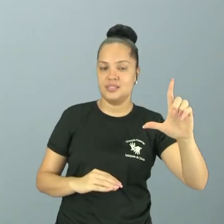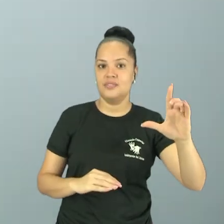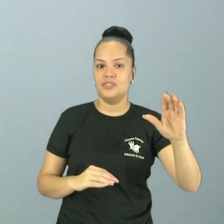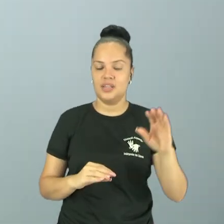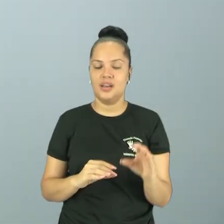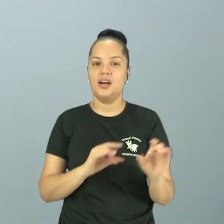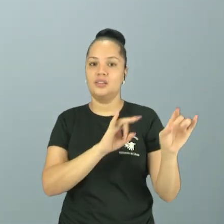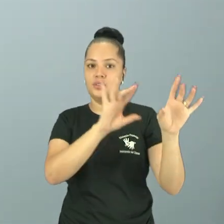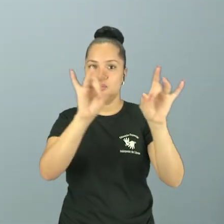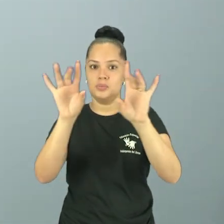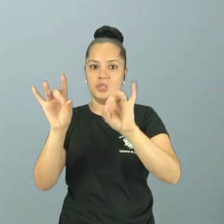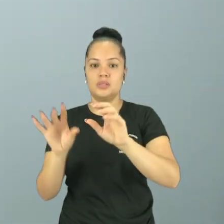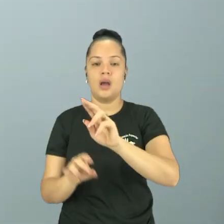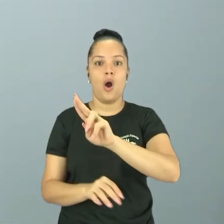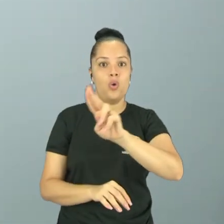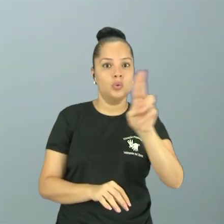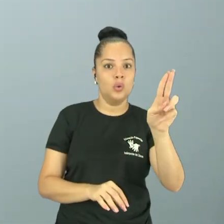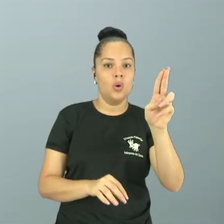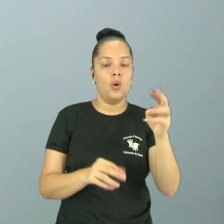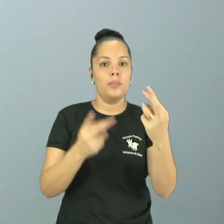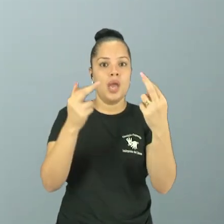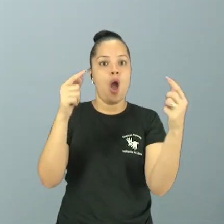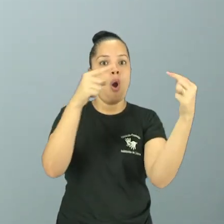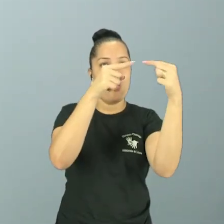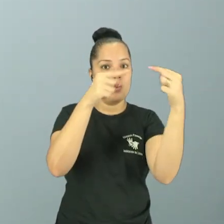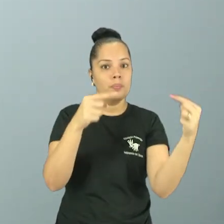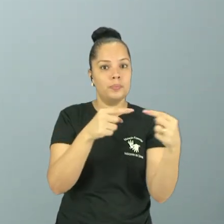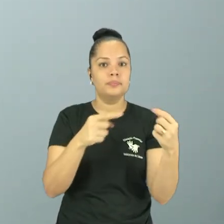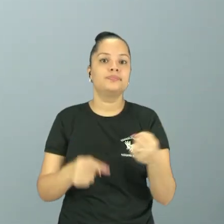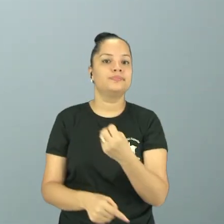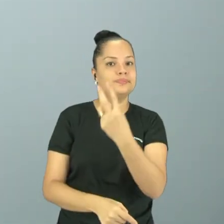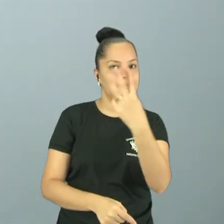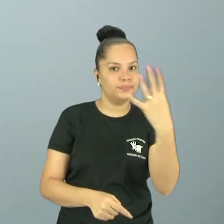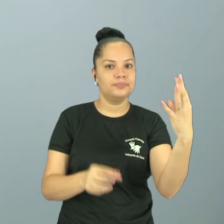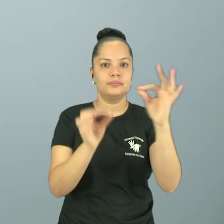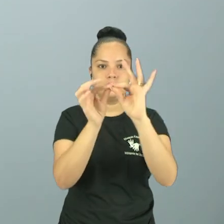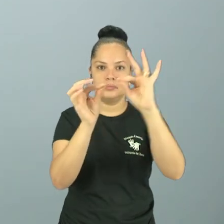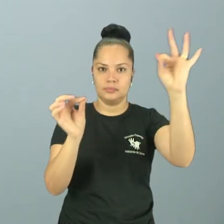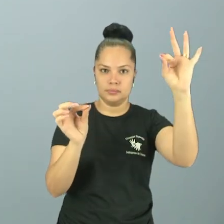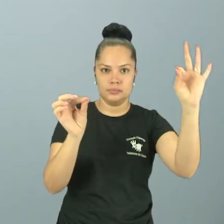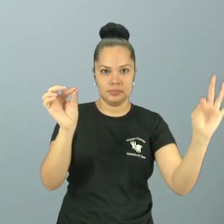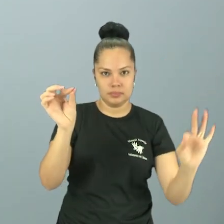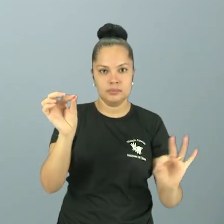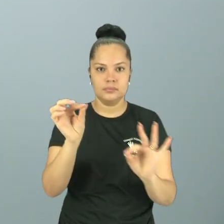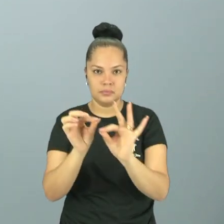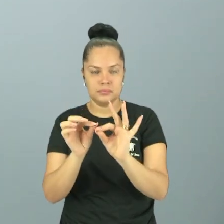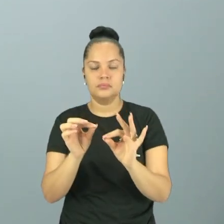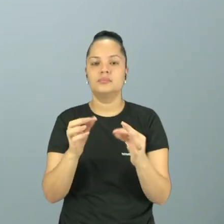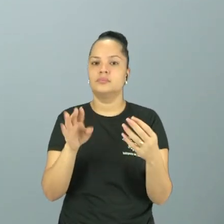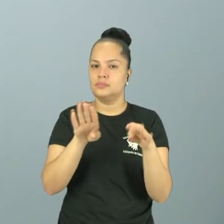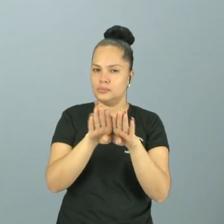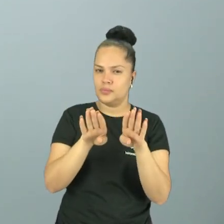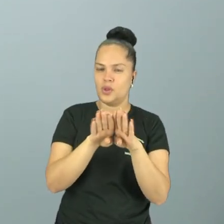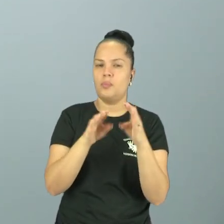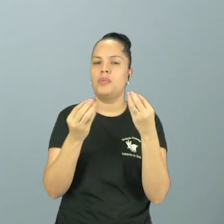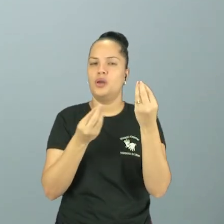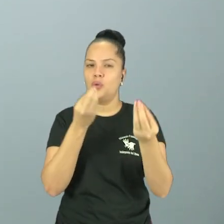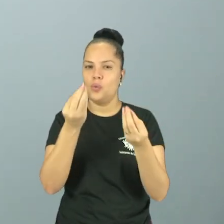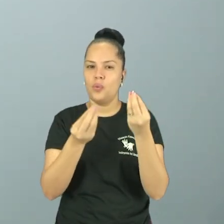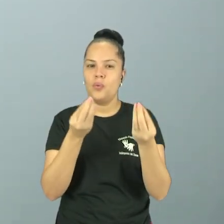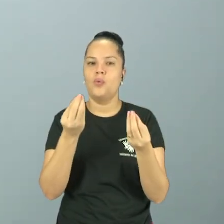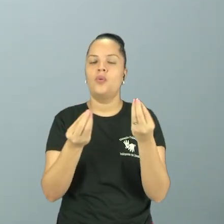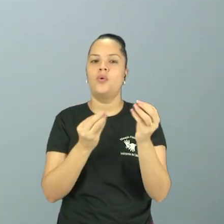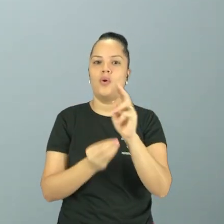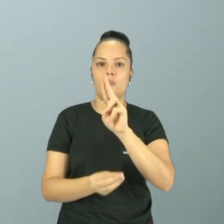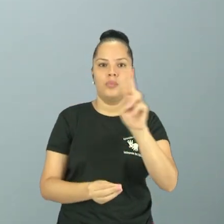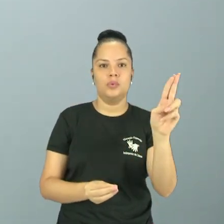de acordo com a sua quantidade de lados, né? Nós vimos aí, inclusive, como é que a gente constrói, né, esse nome desse polígono